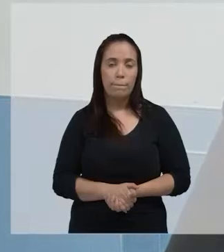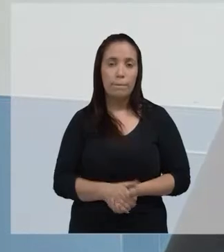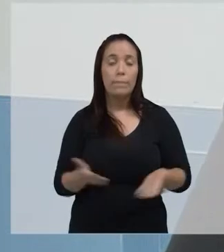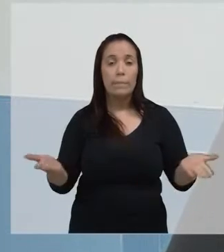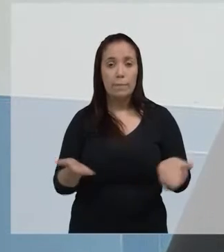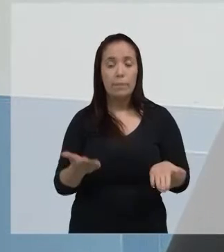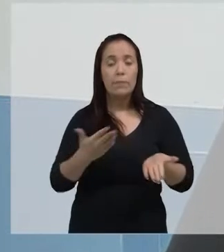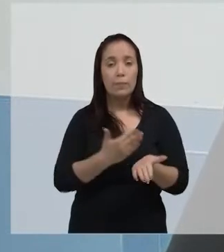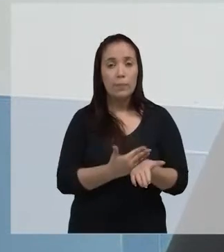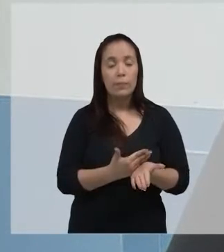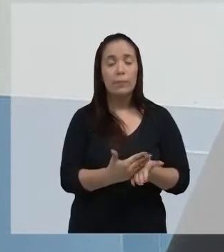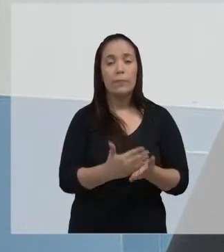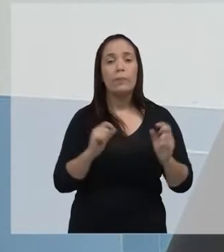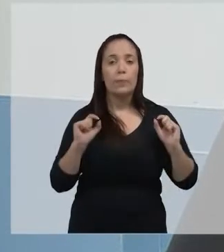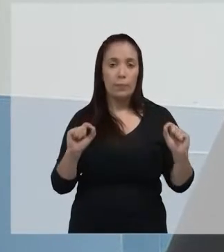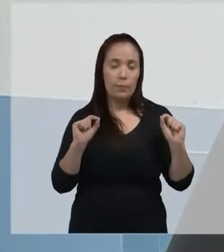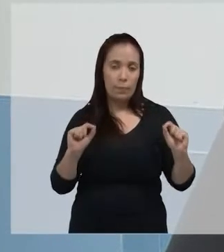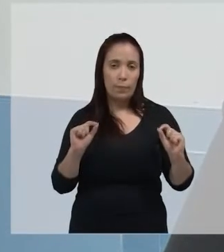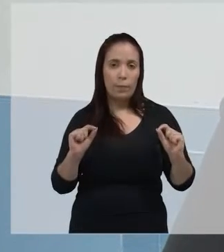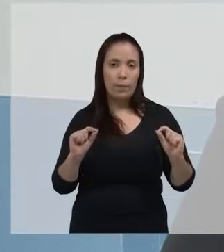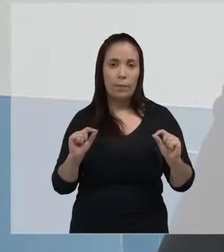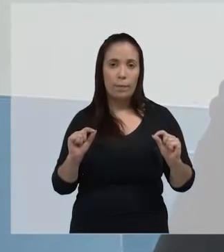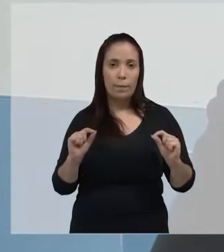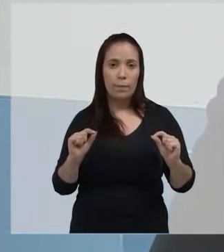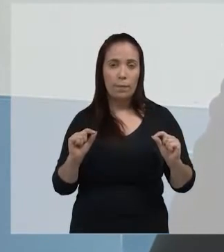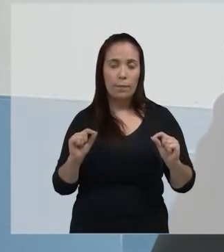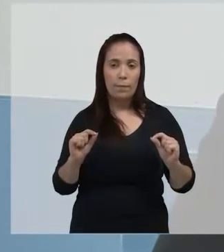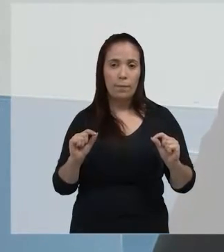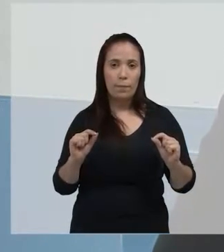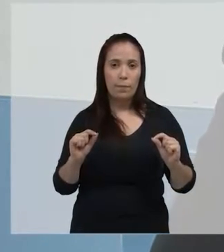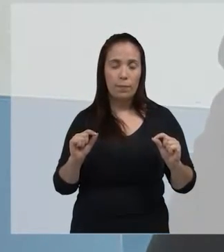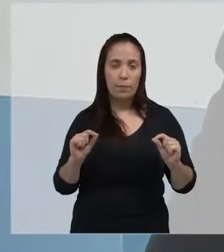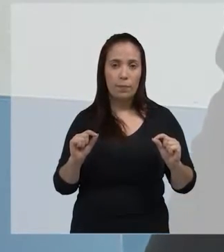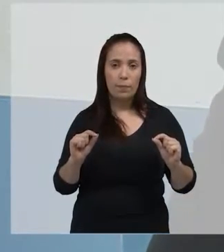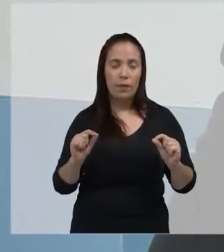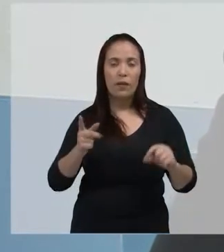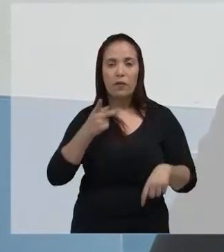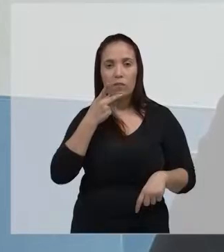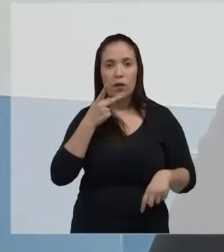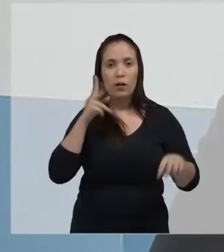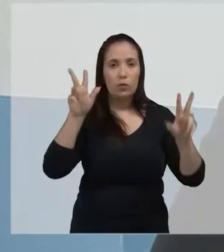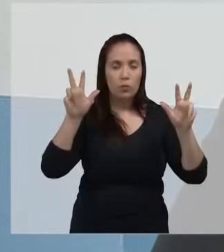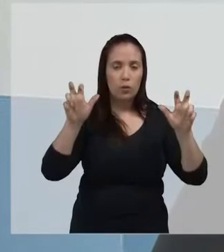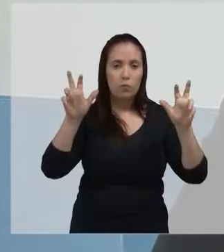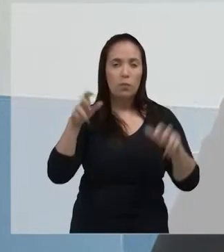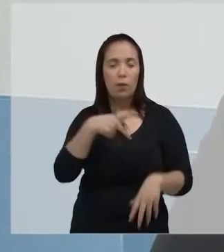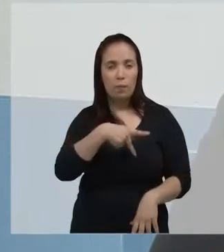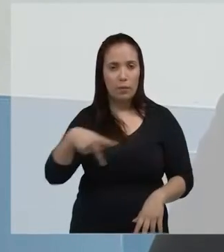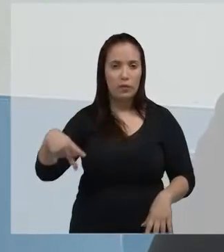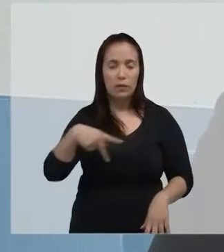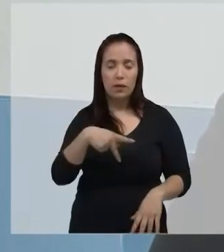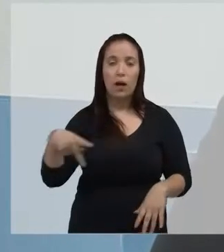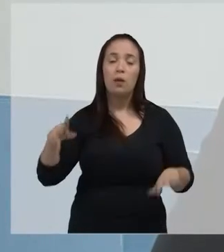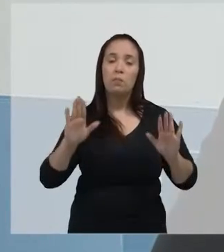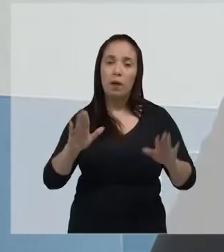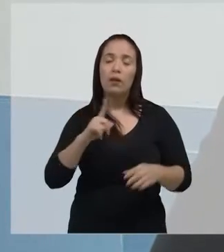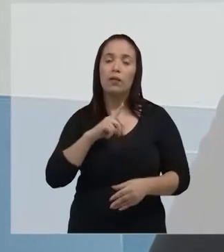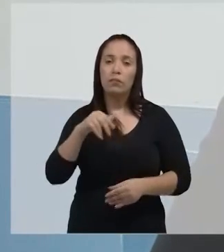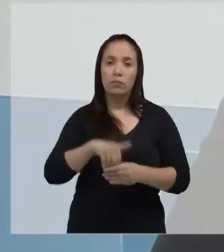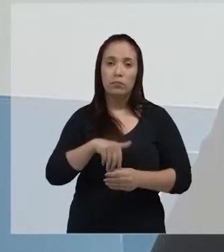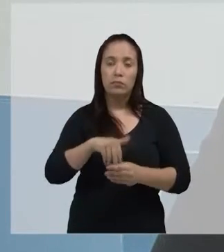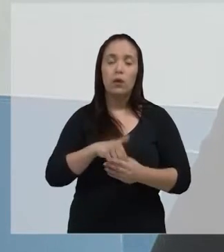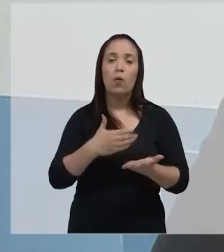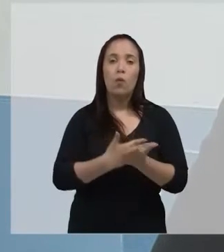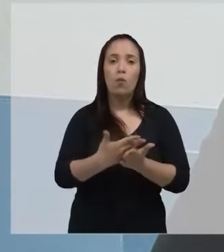nós estamos iniciando um processo além do processo normal, a gente vai falar muito de presidente da República, mas existe o processo